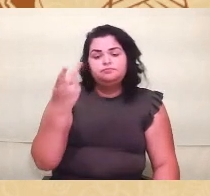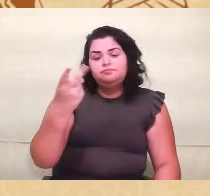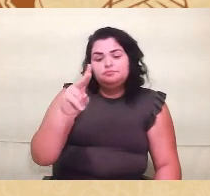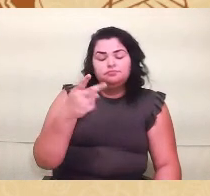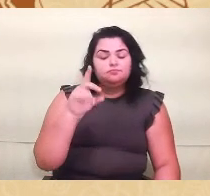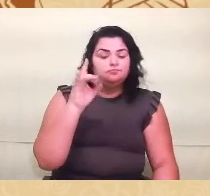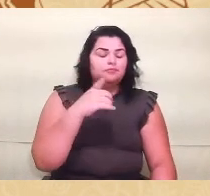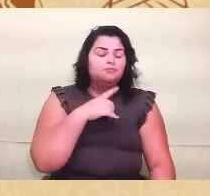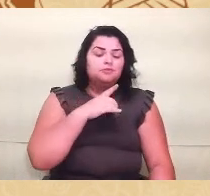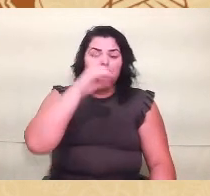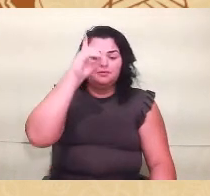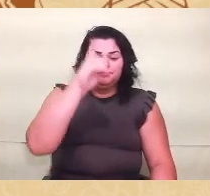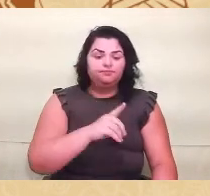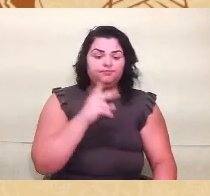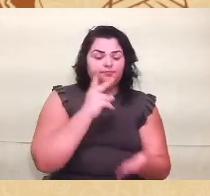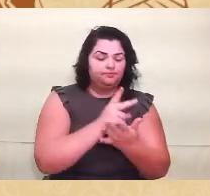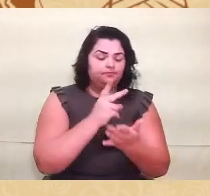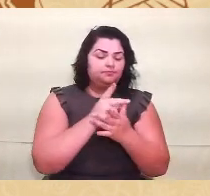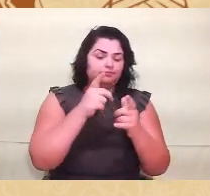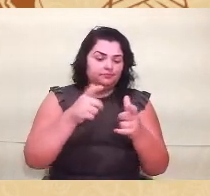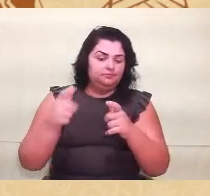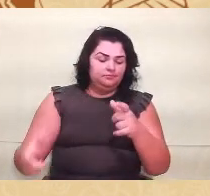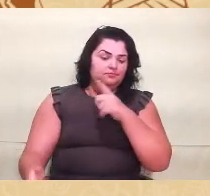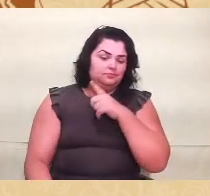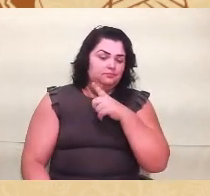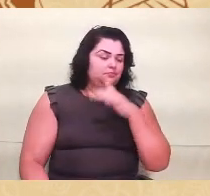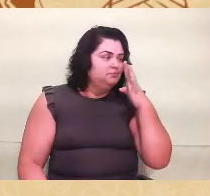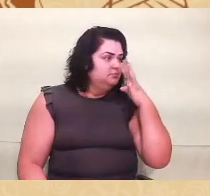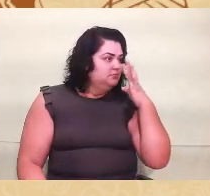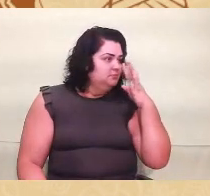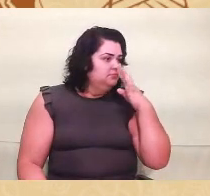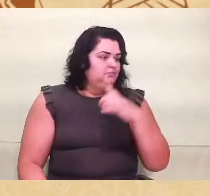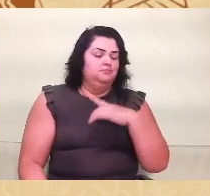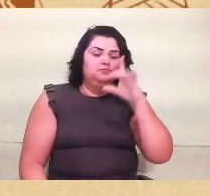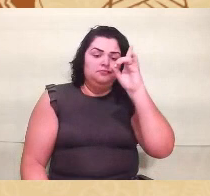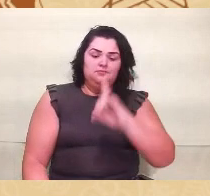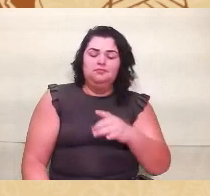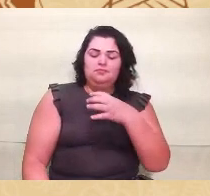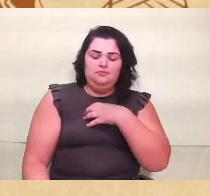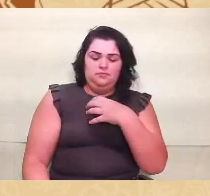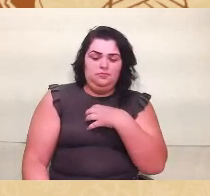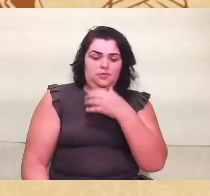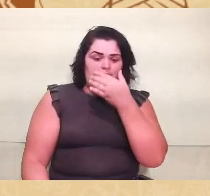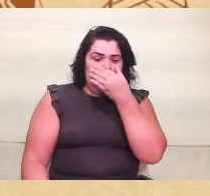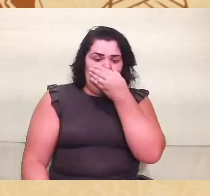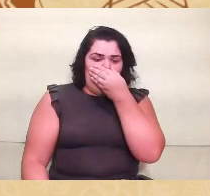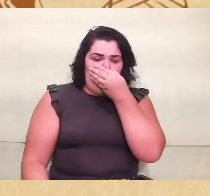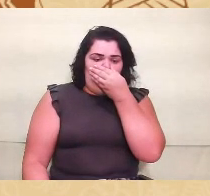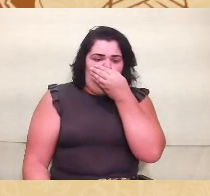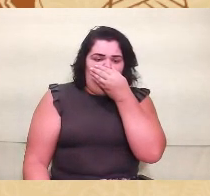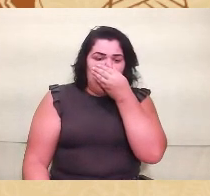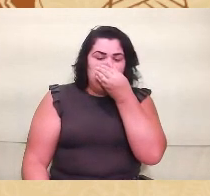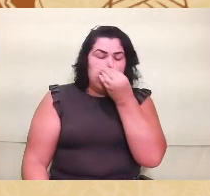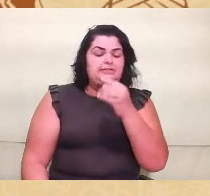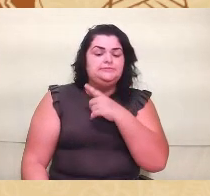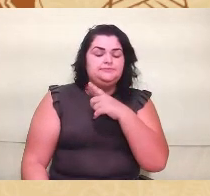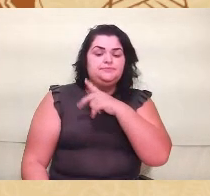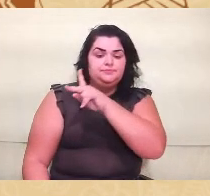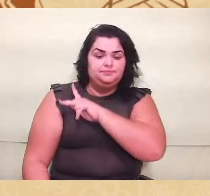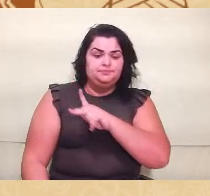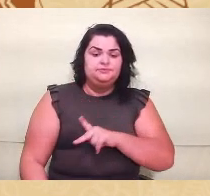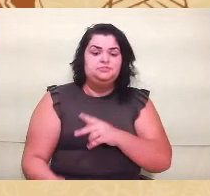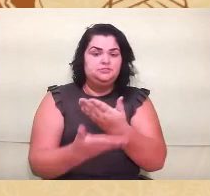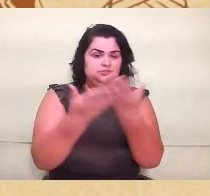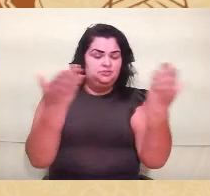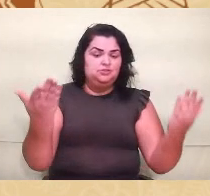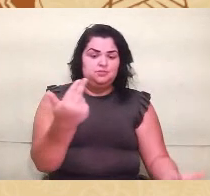um direito ao território e você só tira esse direito se for dessa forma. Olha o que o presidente, olha